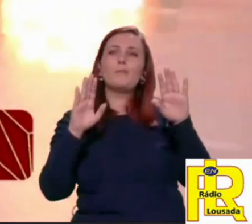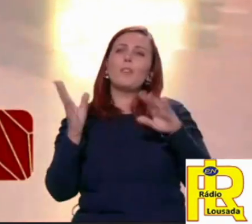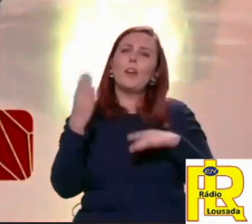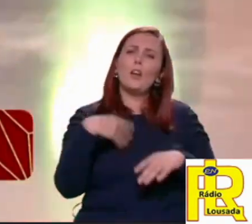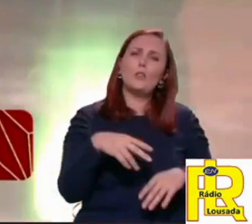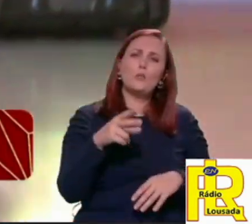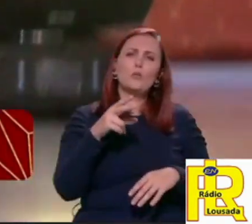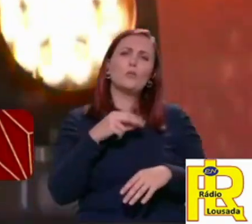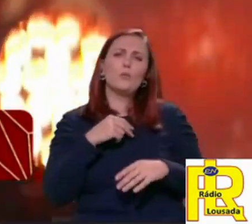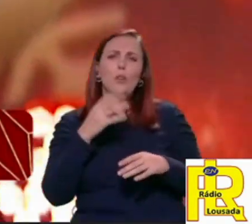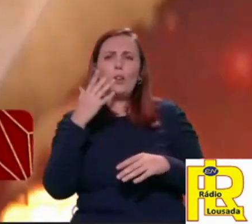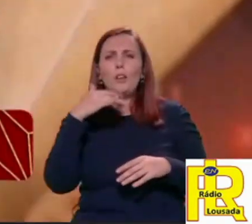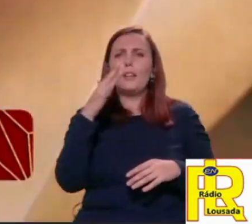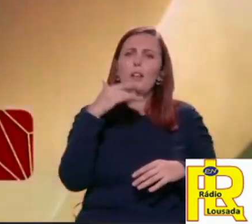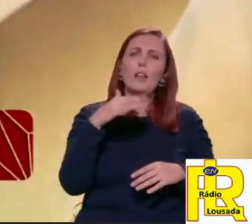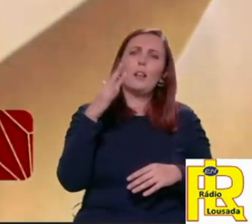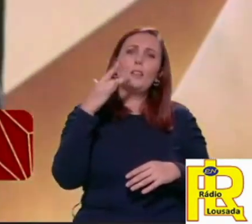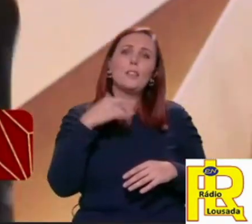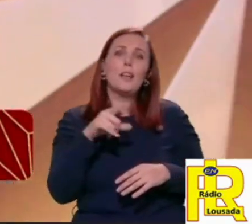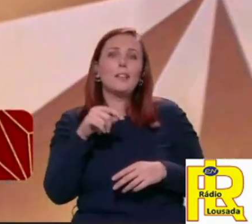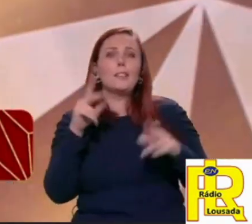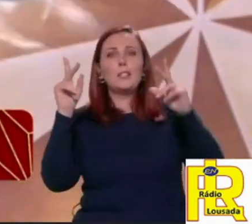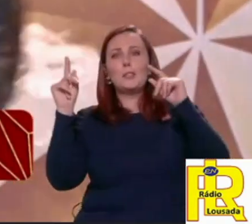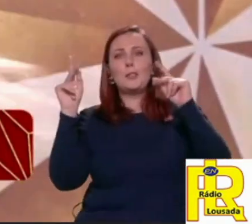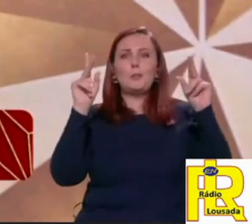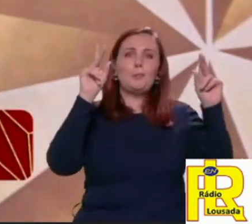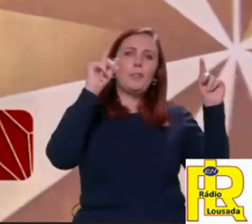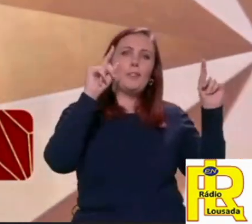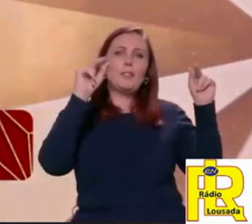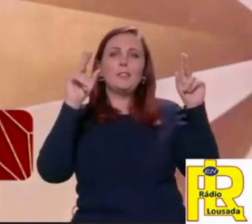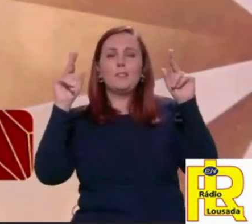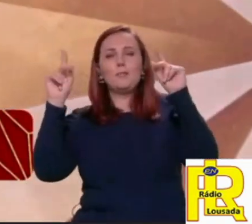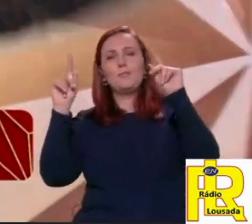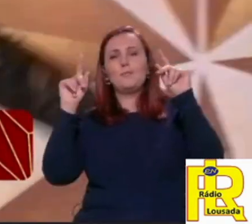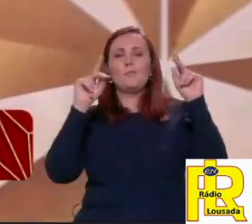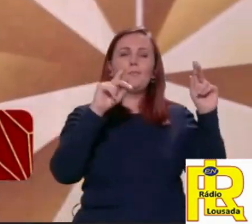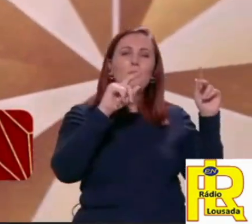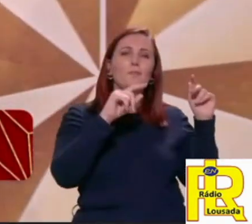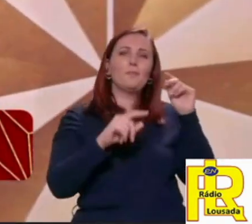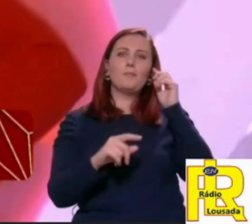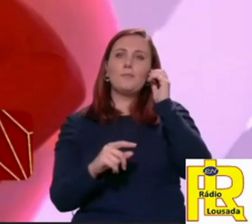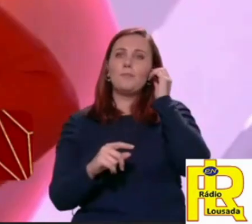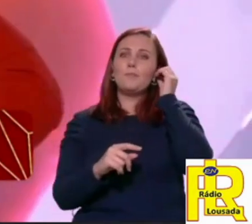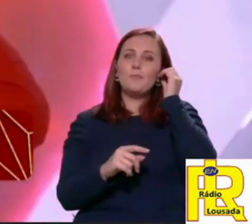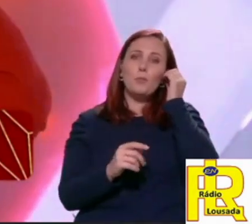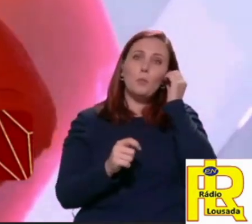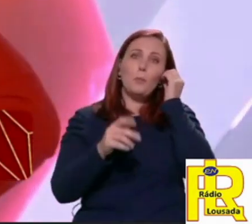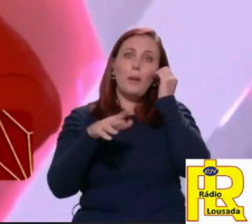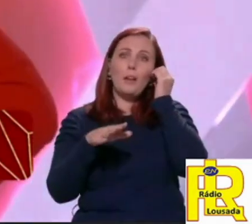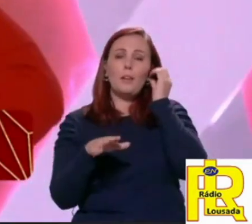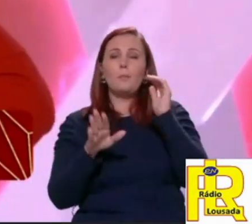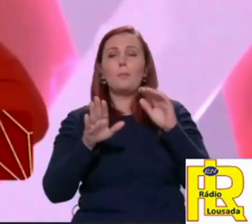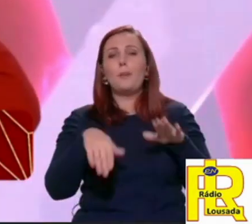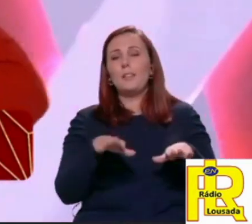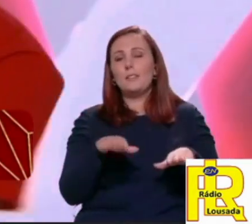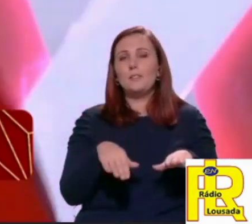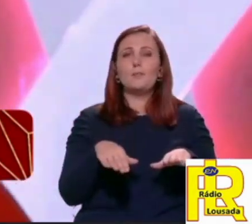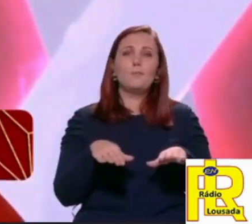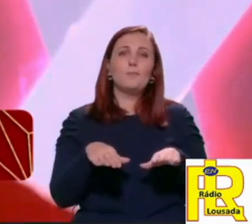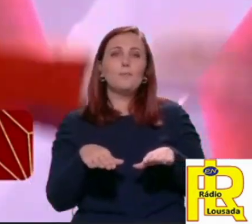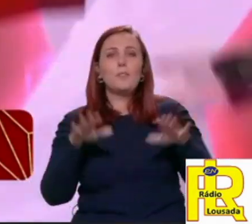vem comigo cantar e danar este man bate bate o